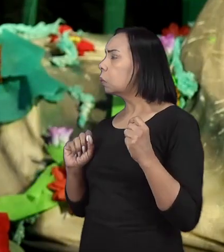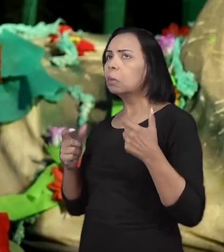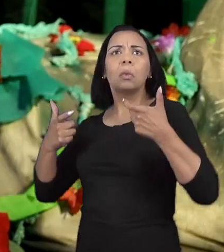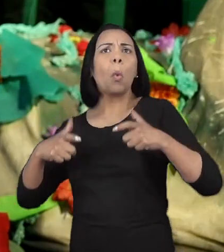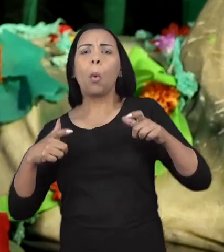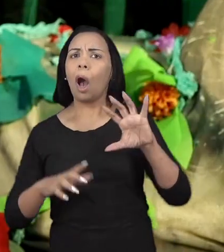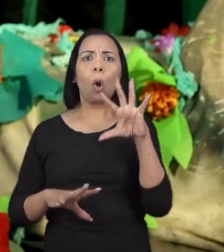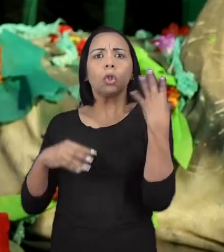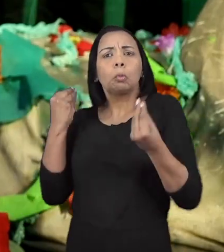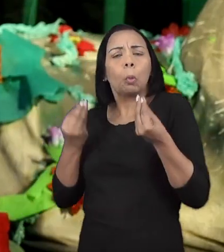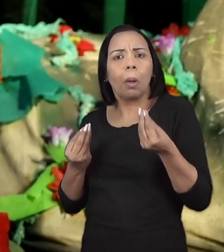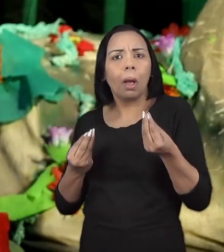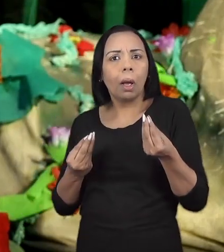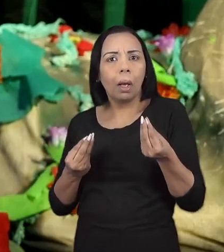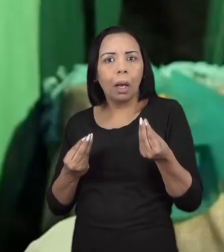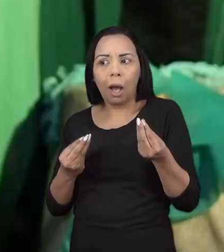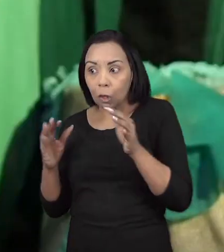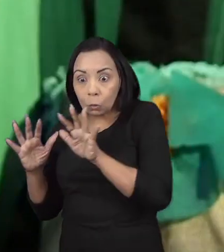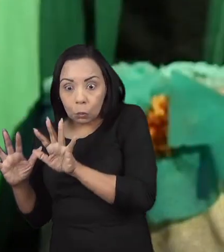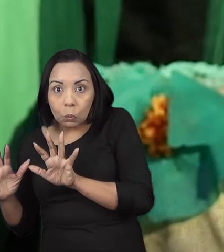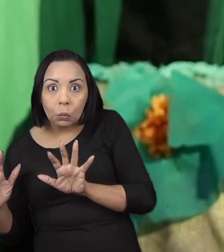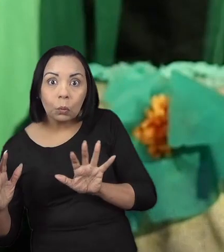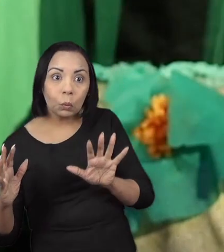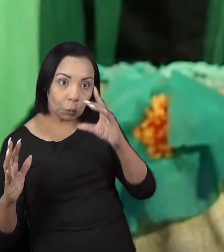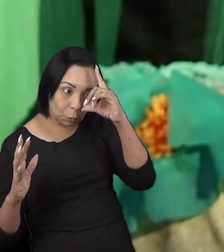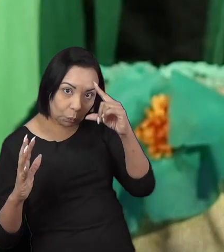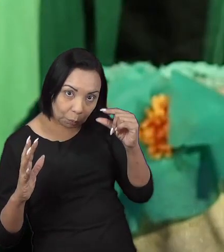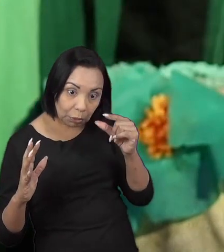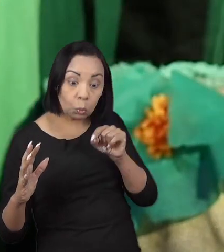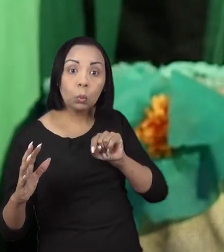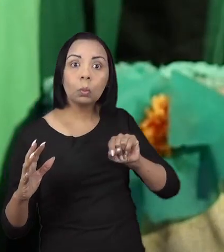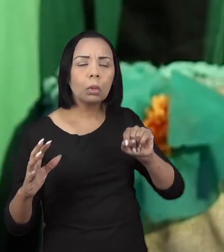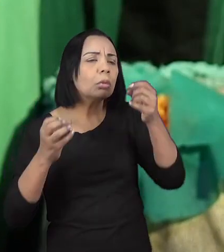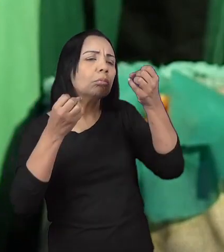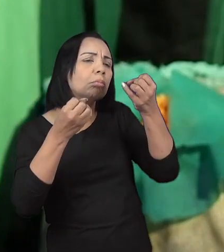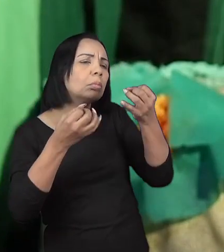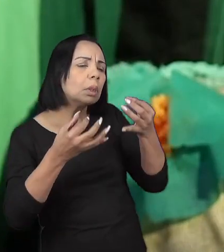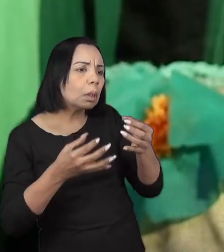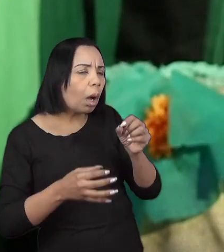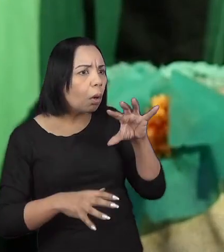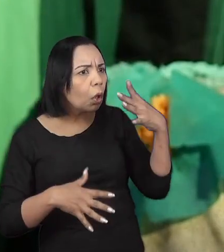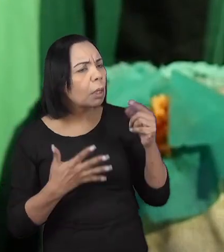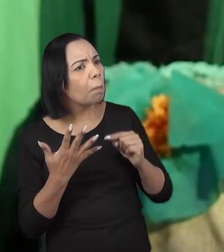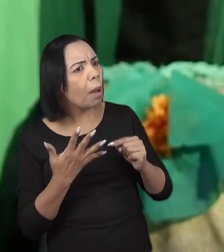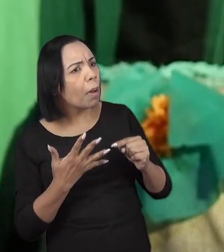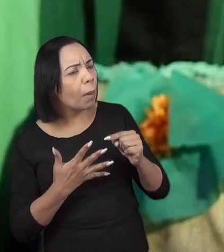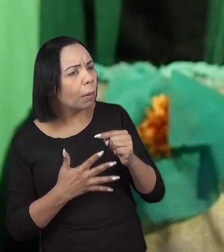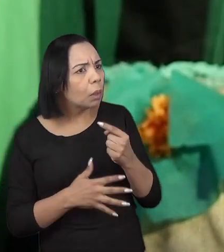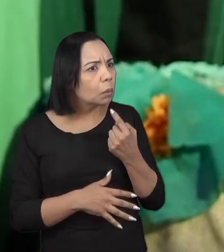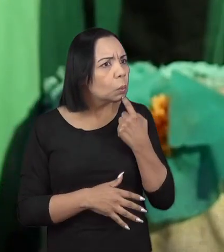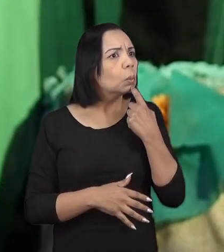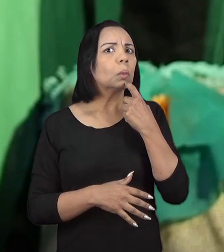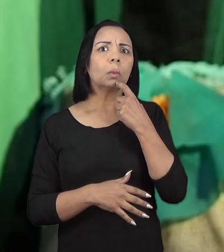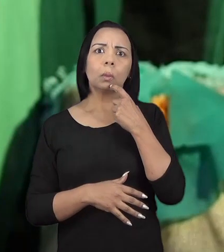Onde estou? O que aconteceu? O príncipe e os anões explicaram a Branca de Neve o que havia